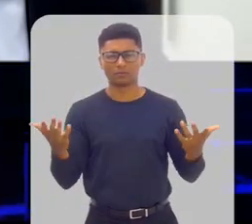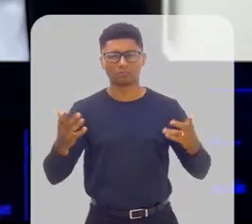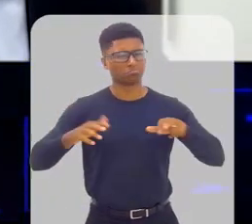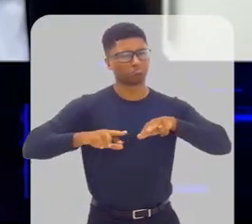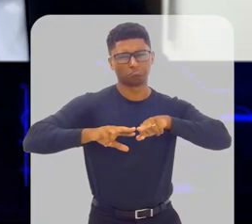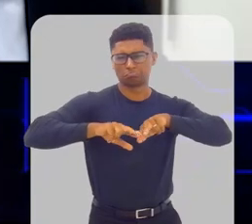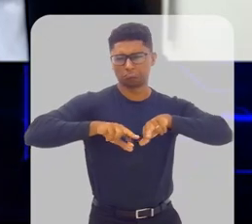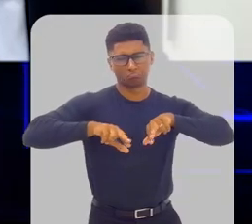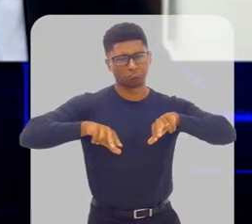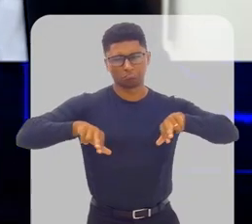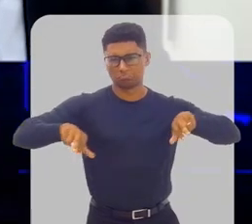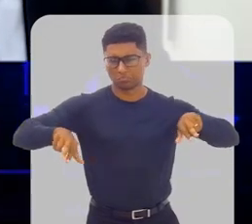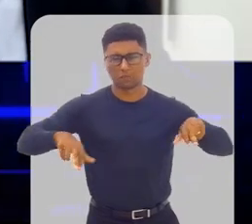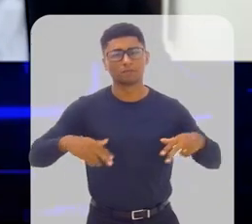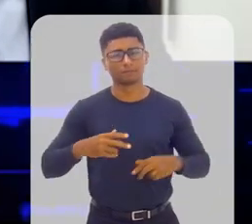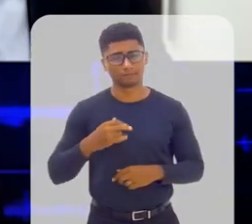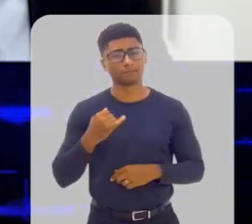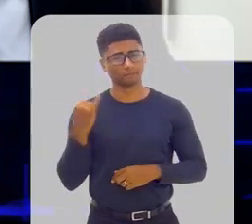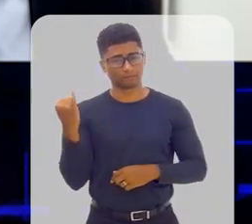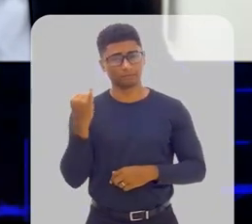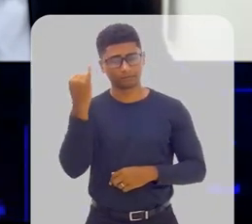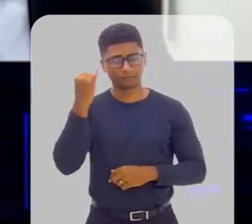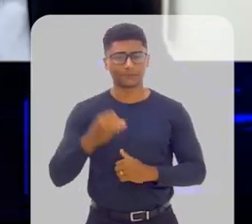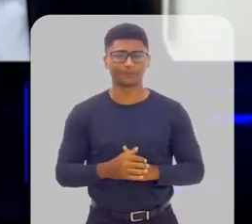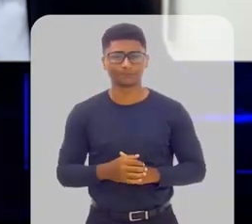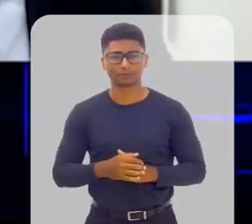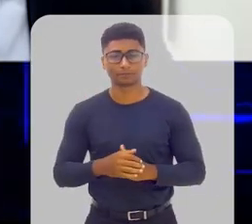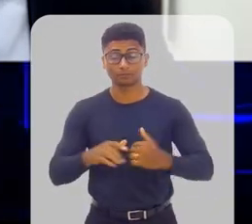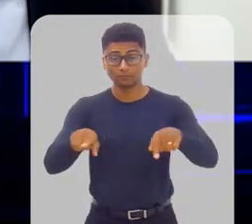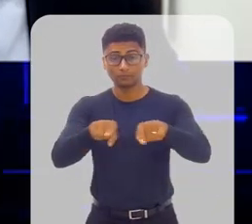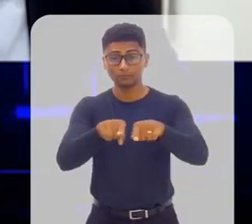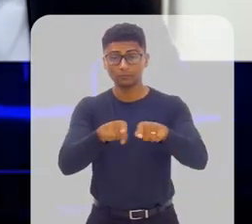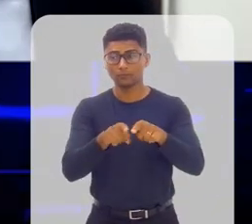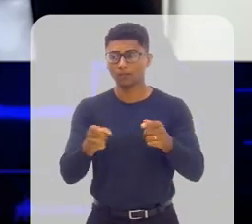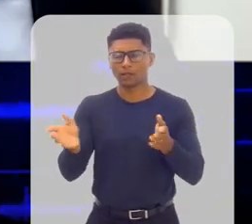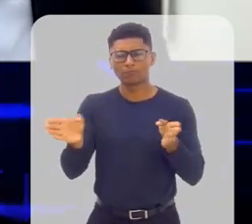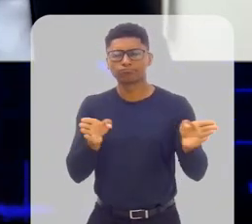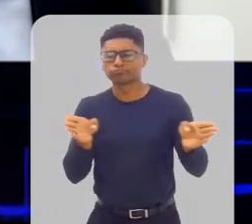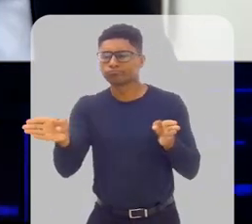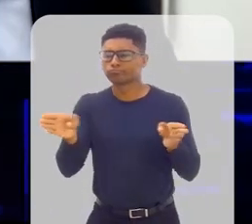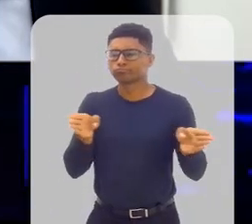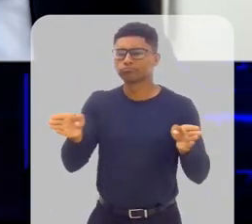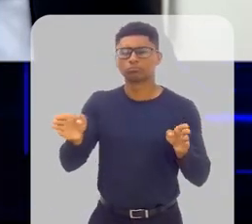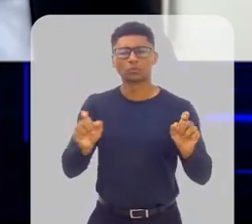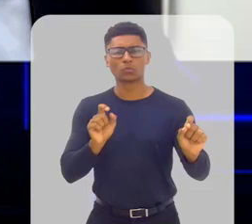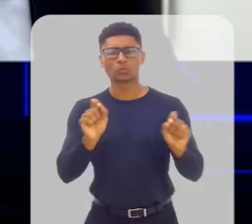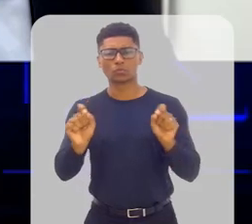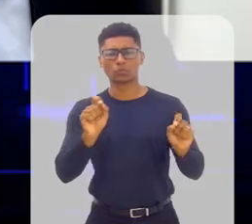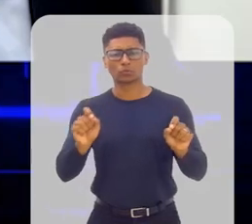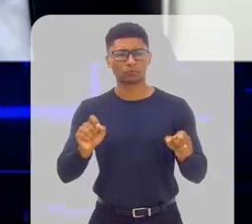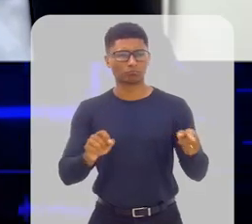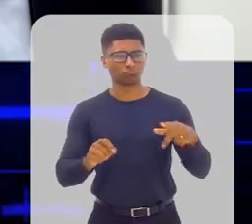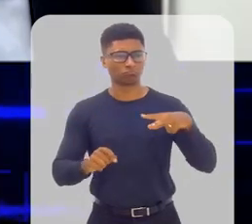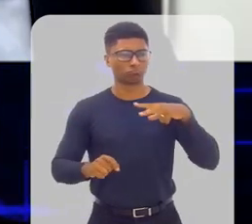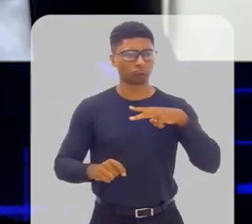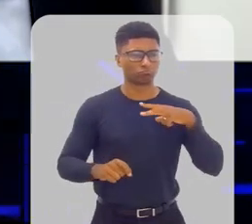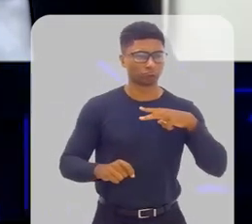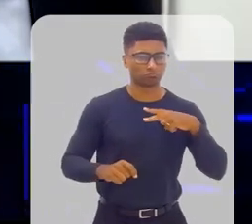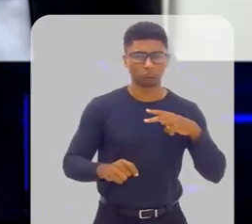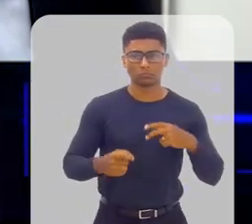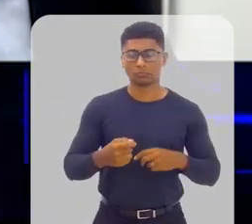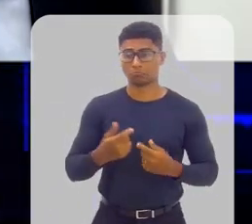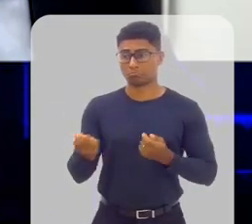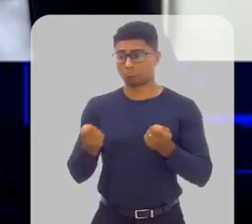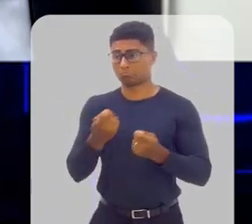contas e todas as demais vertentes. E ele também faz a intermediação entre a iniciativa privada